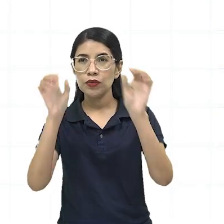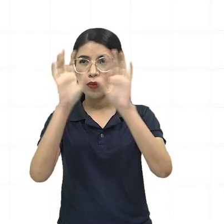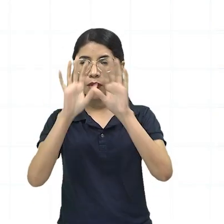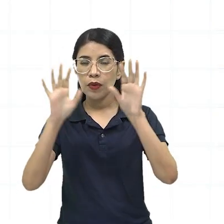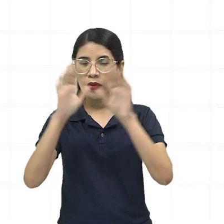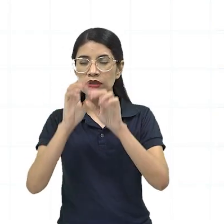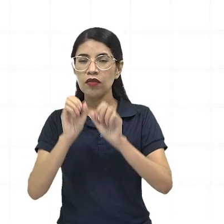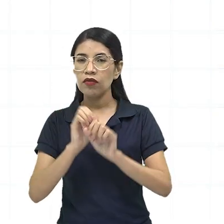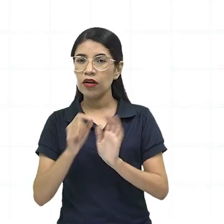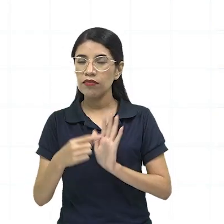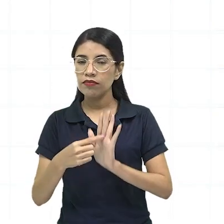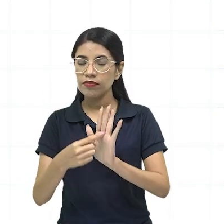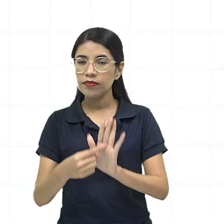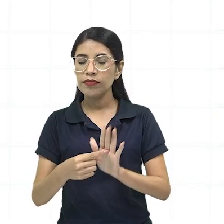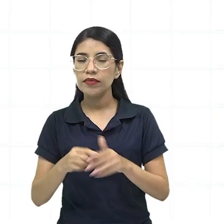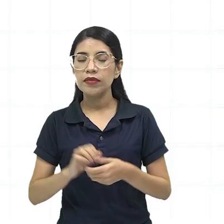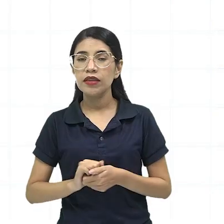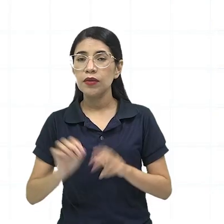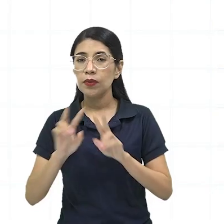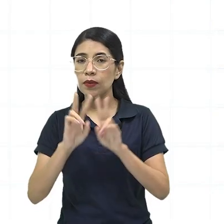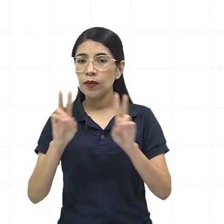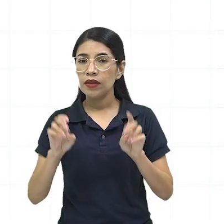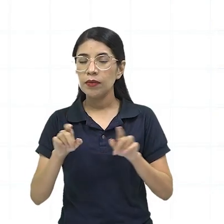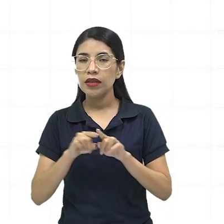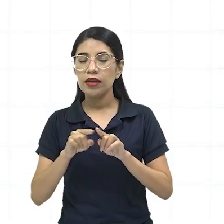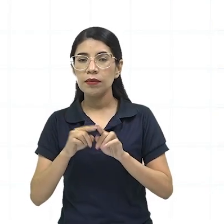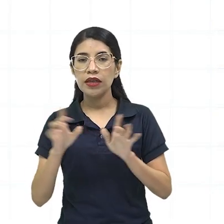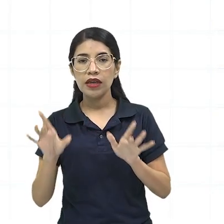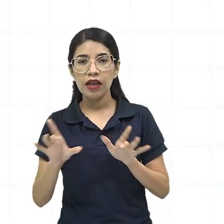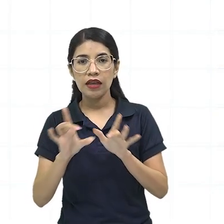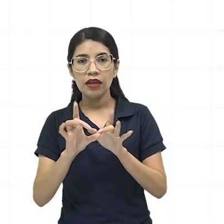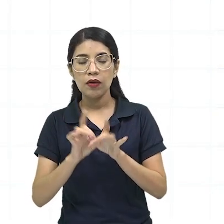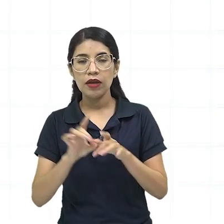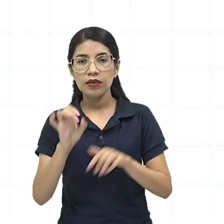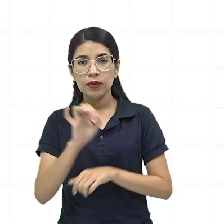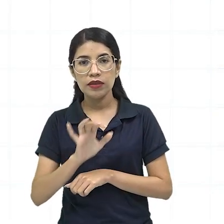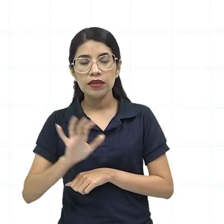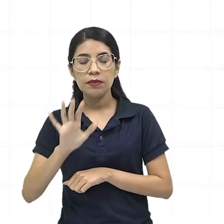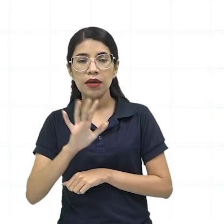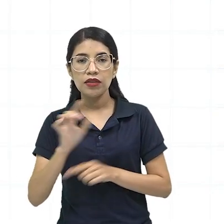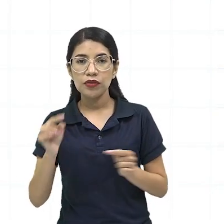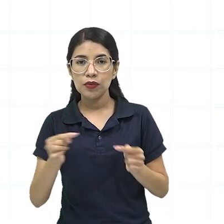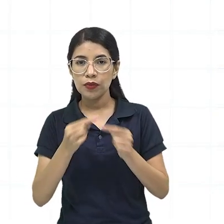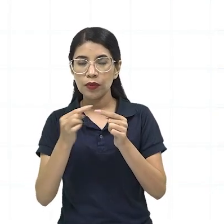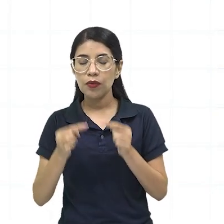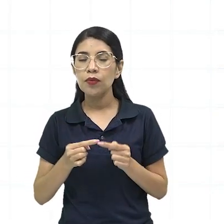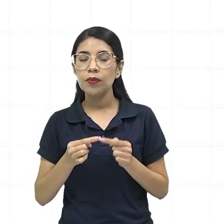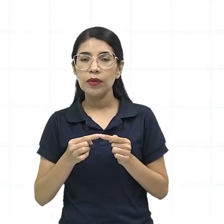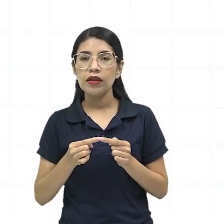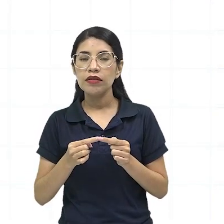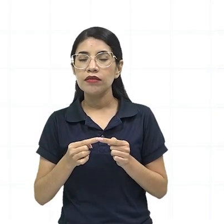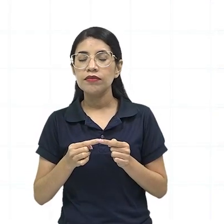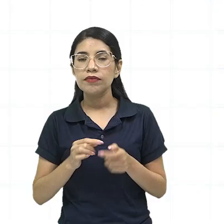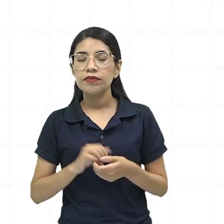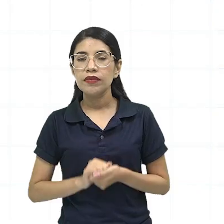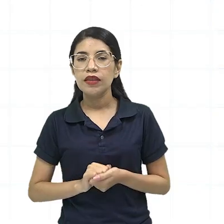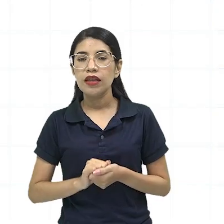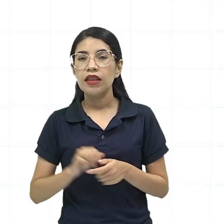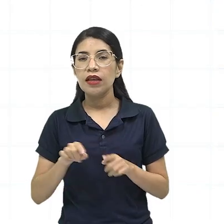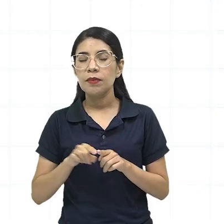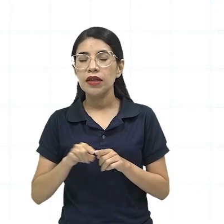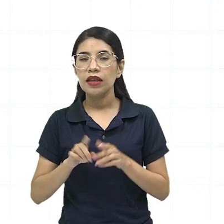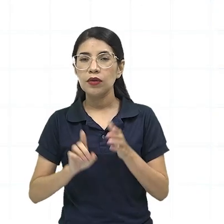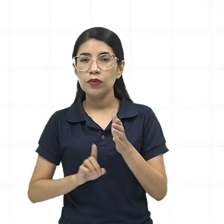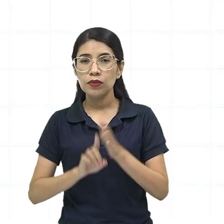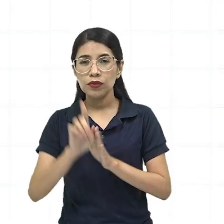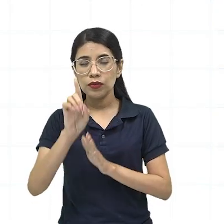do espaço, com essa temática, vêm junto com essas imagens. Então observem como a imagem traz a ideia de espaço. Temos astronautas,